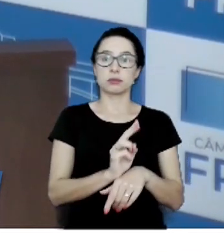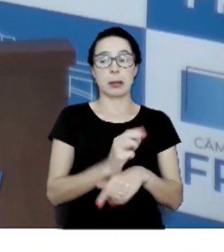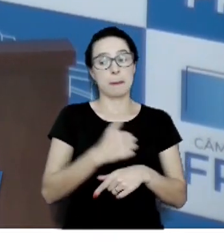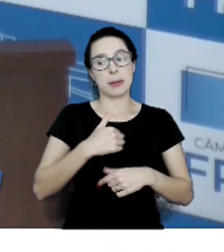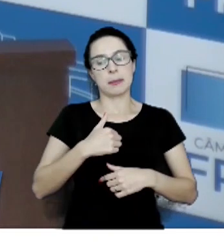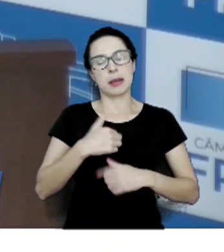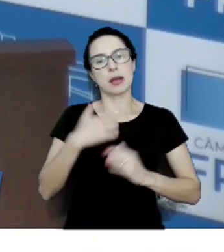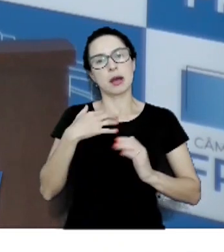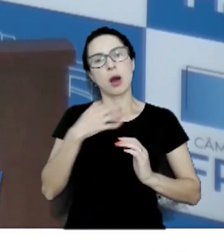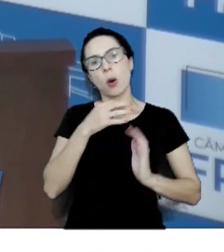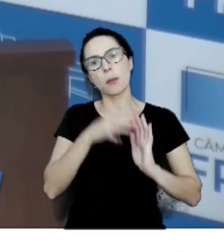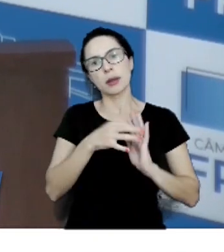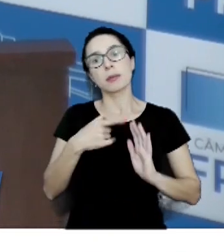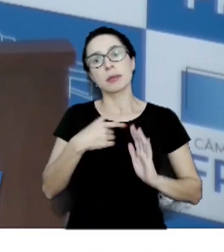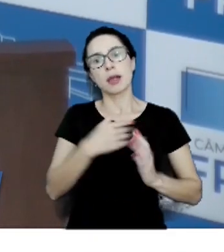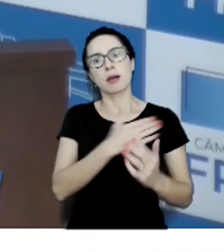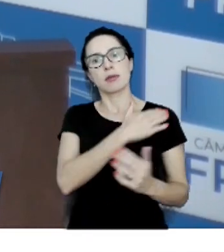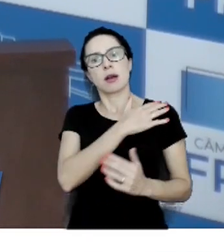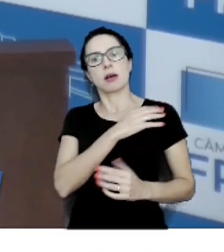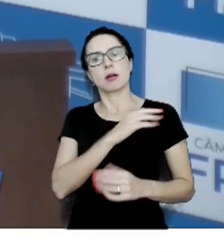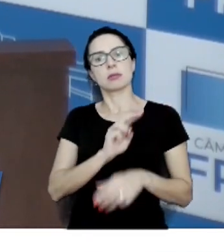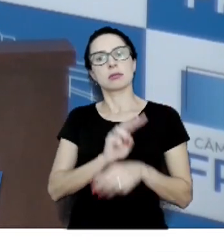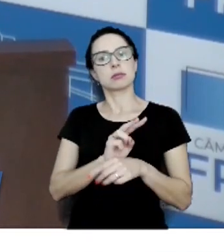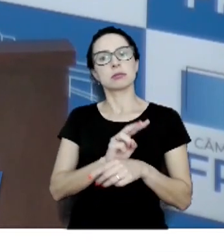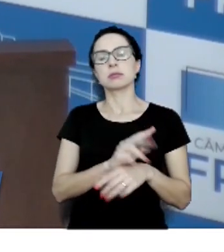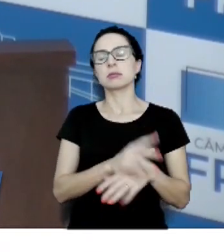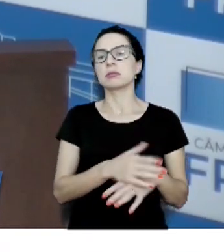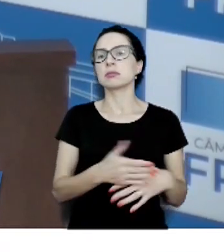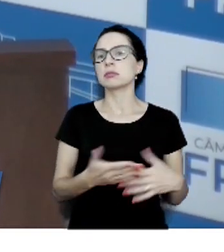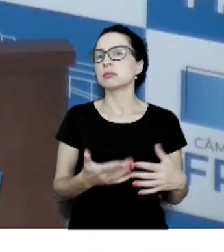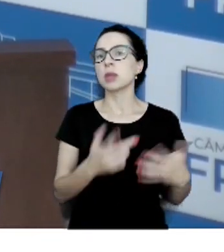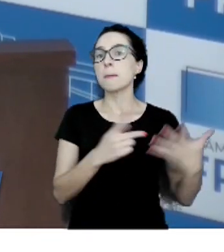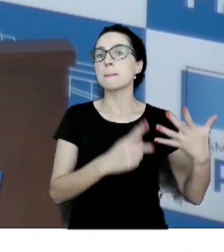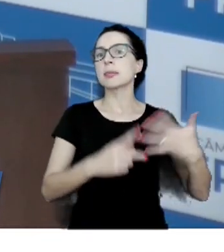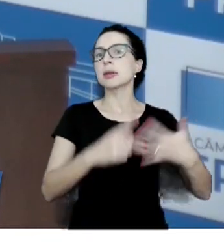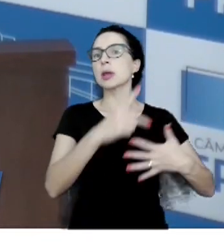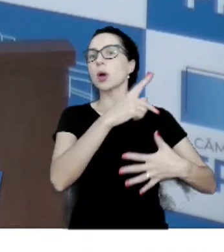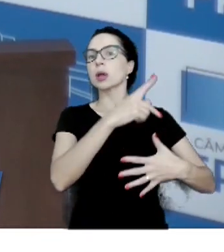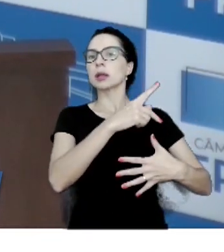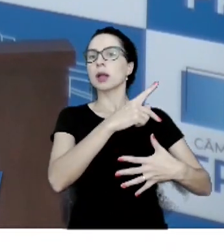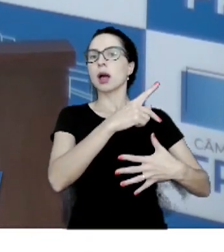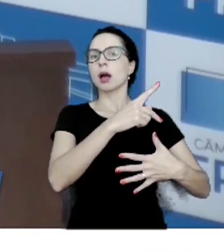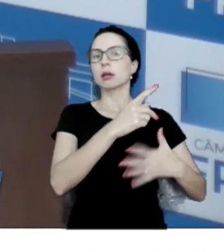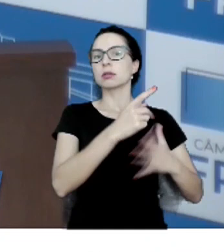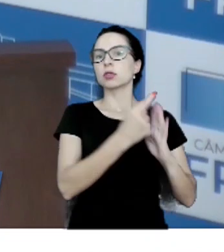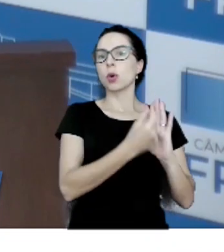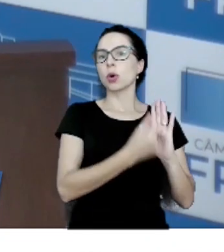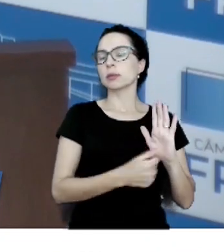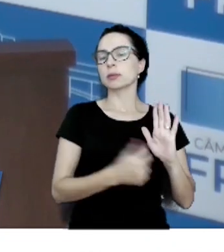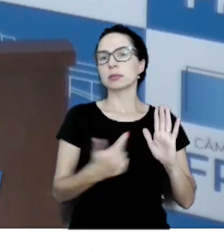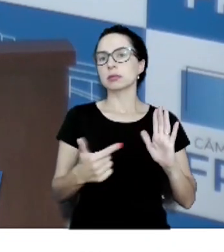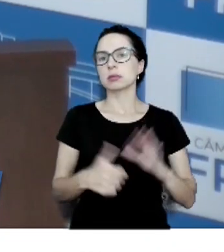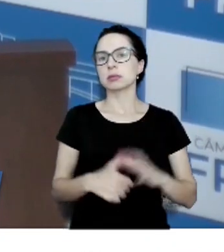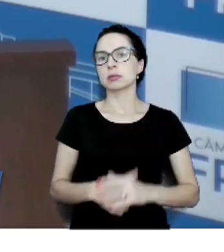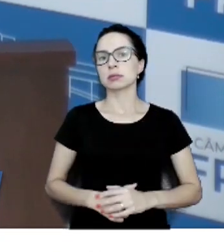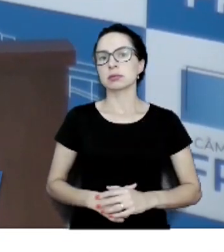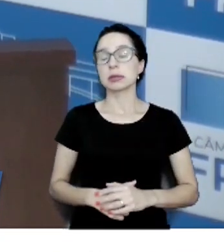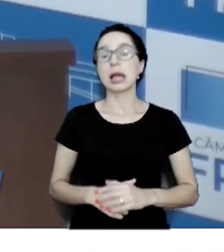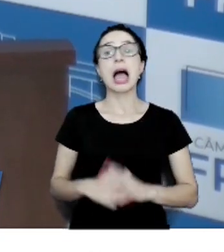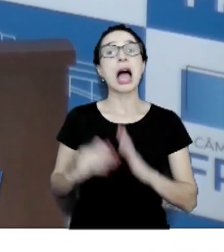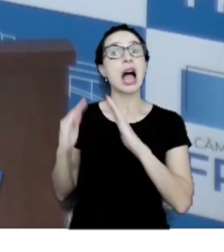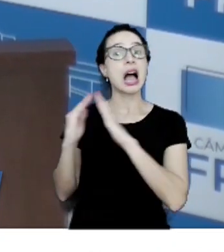constar a Guarda Civil, ela não foi priorizada no orçamento.